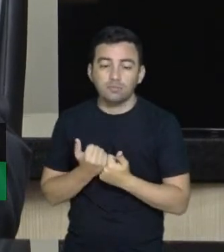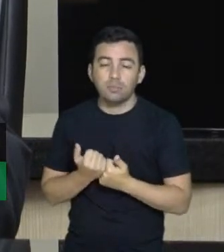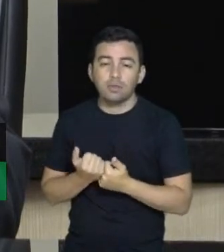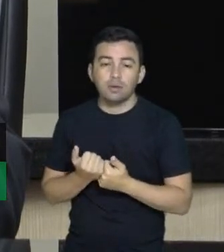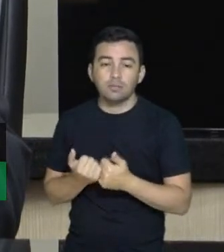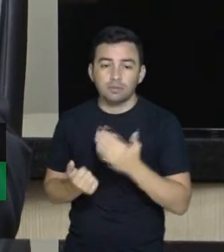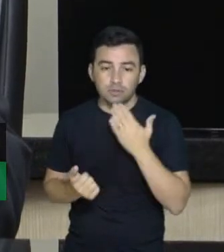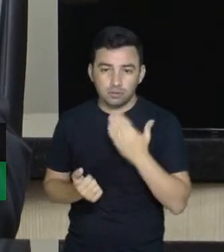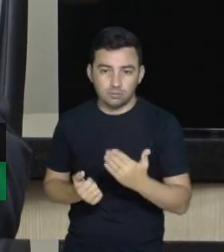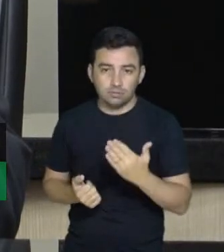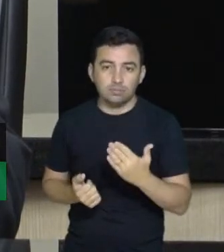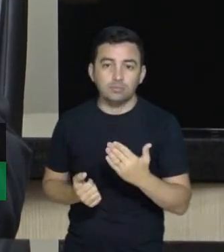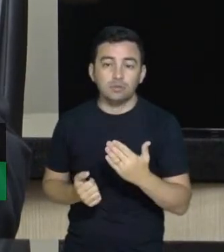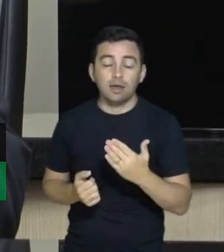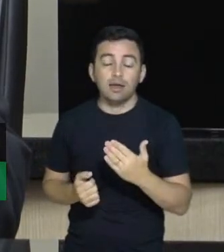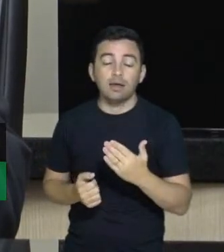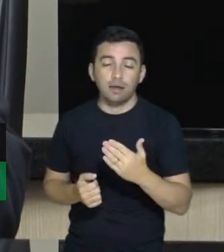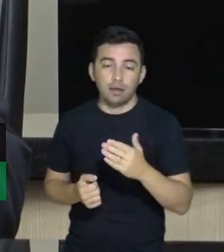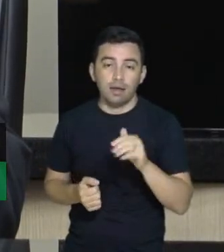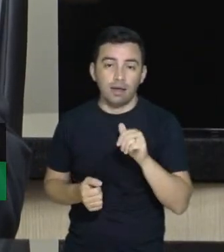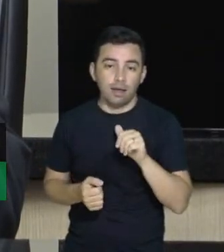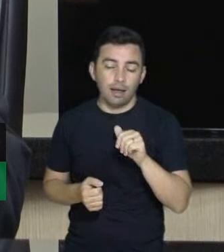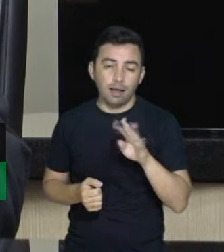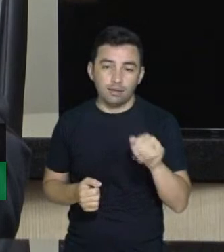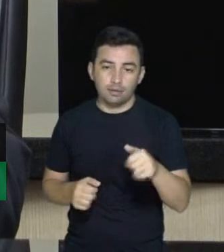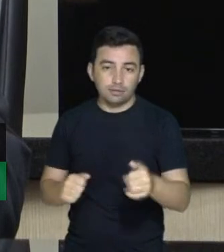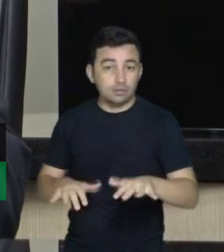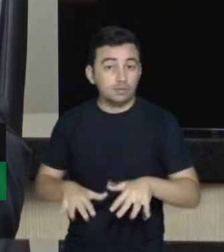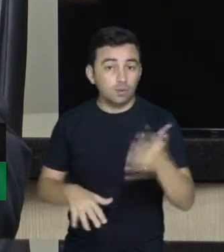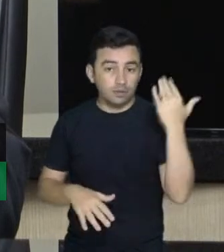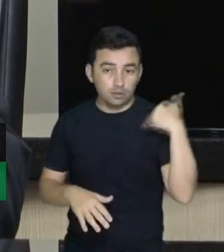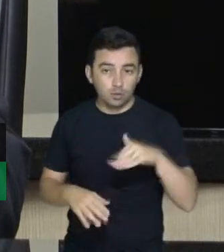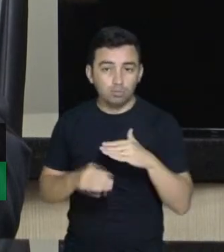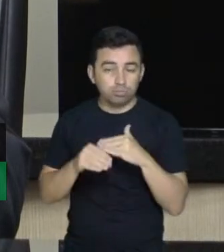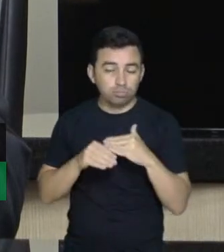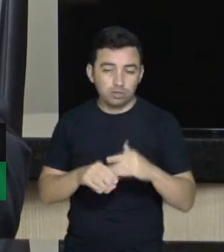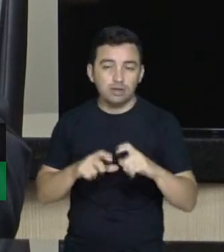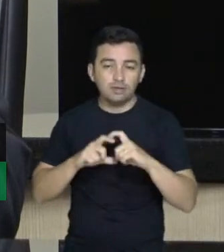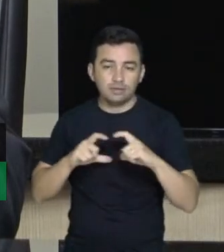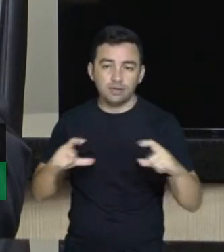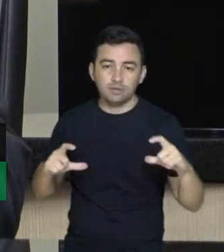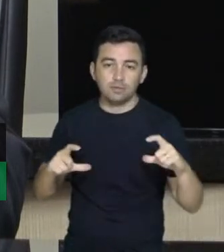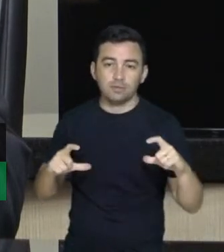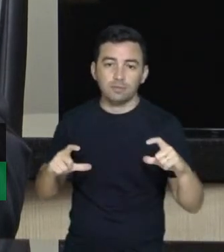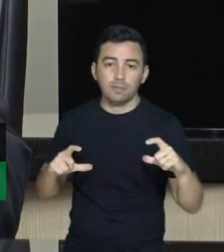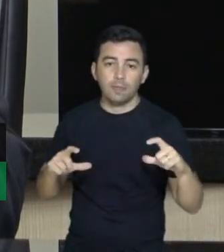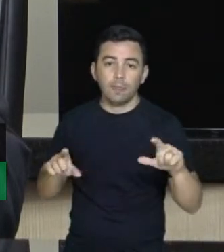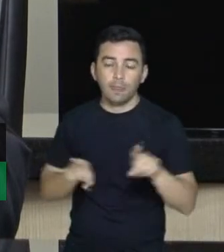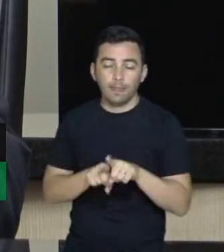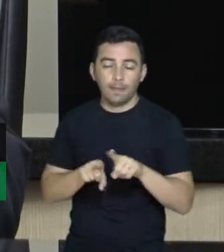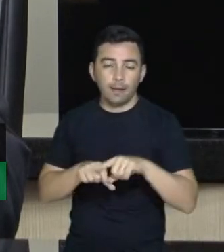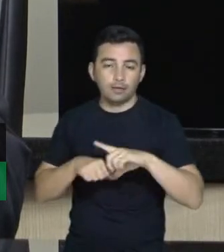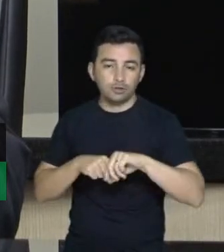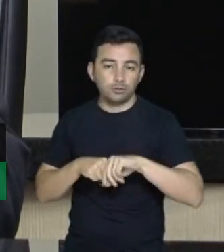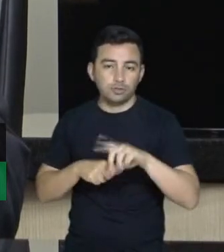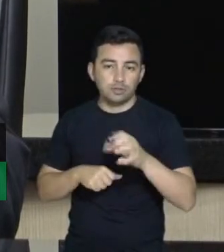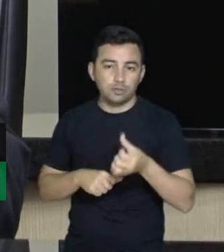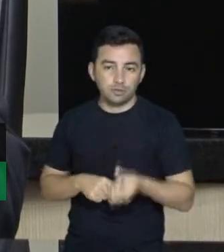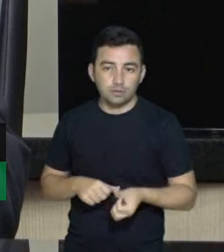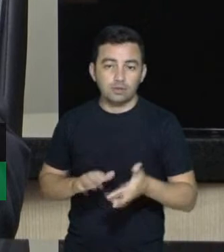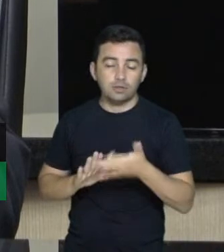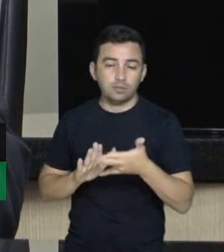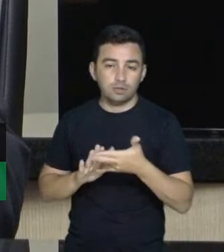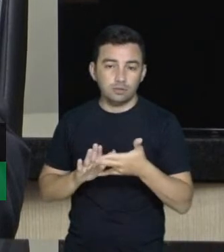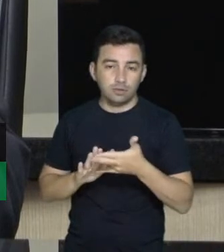leitura da ata da sessão anterior, que, em consonância com o parágrafo 1º do artigo 106 do Regimento